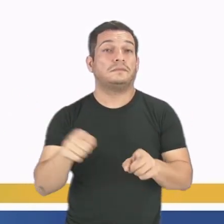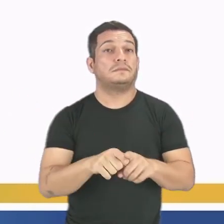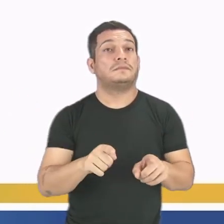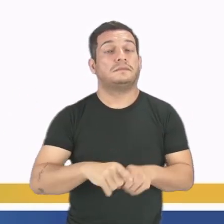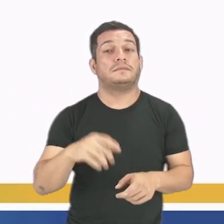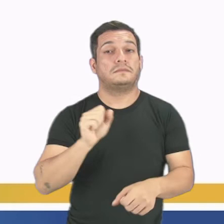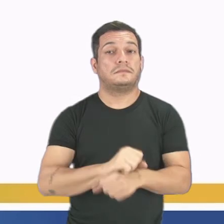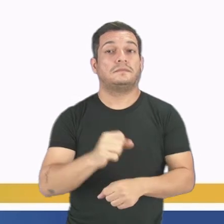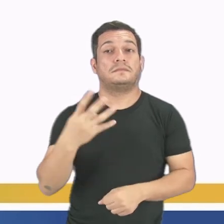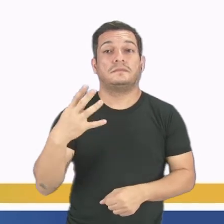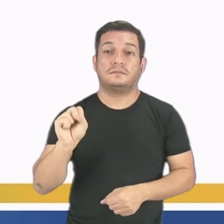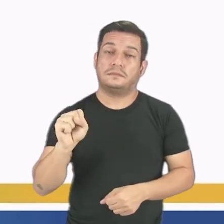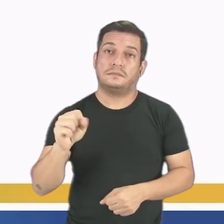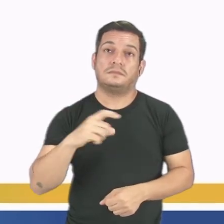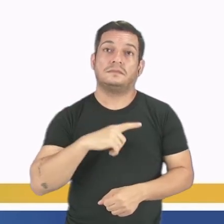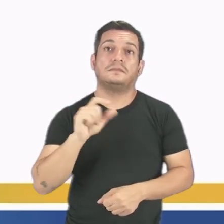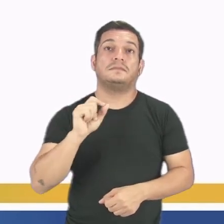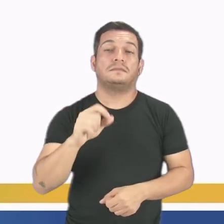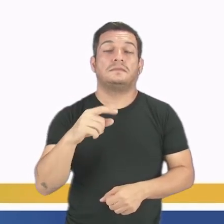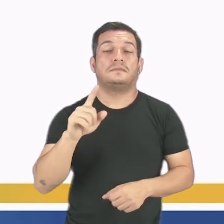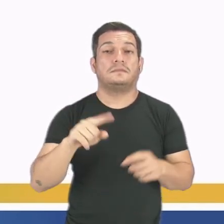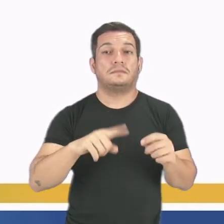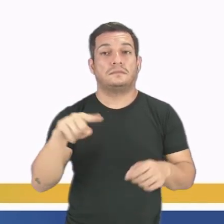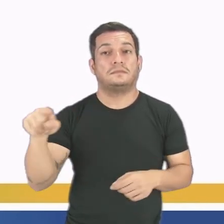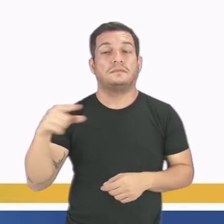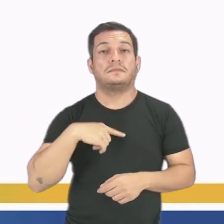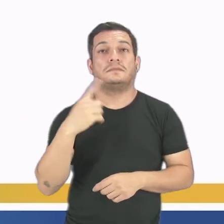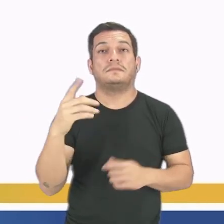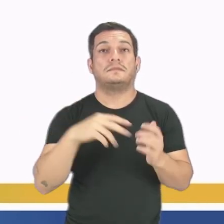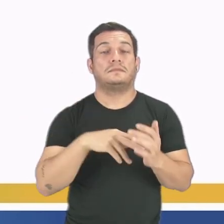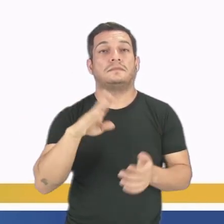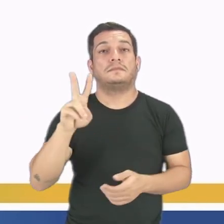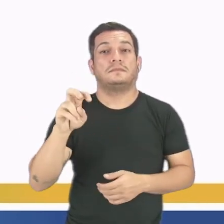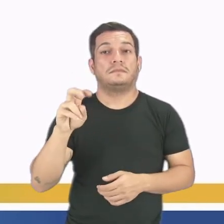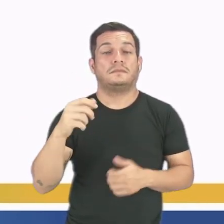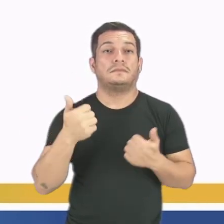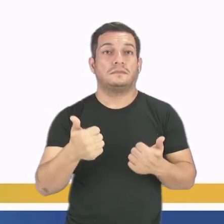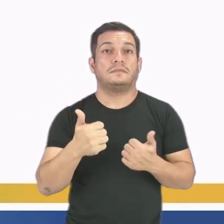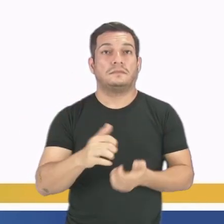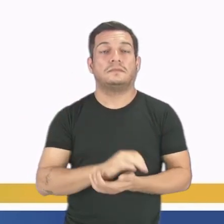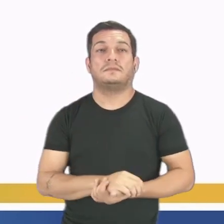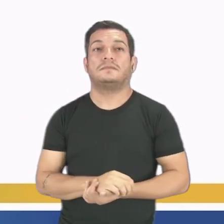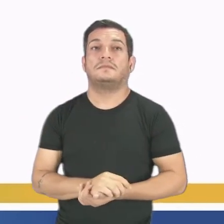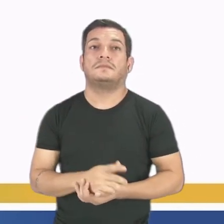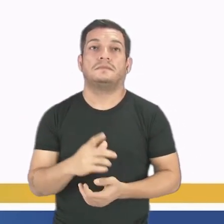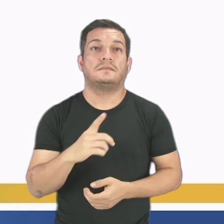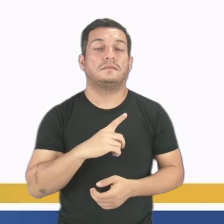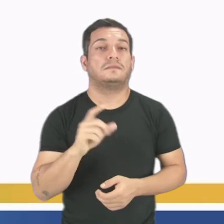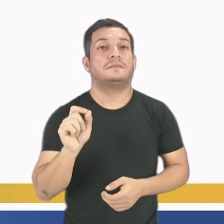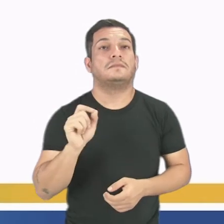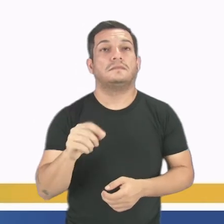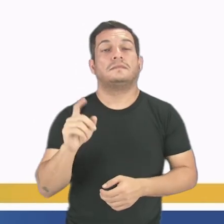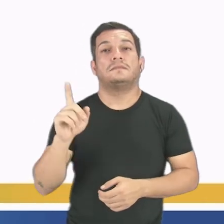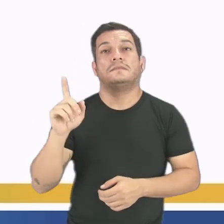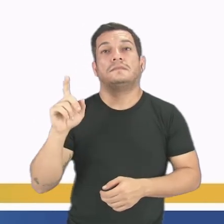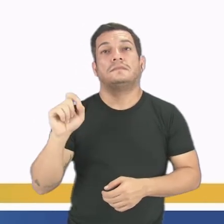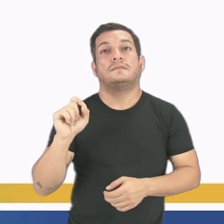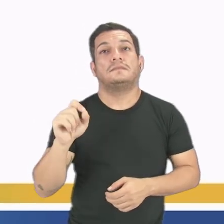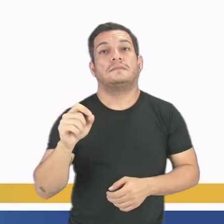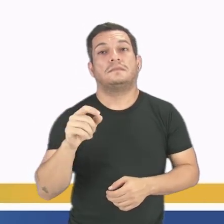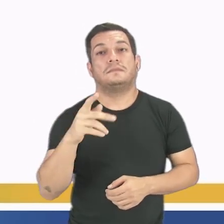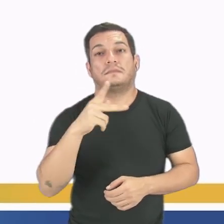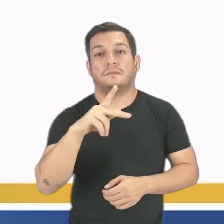em 48, tendo em vista que a sua variação é de 1 até 50, certo? Então nós temos aqui, de certa forma,